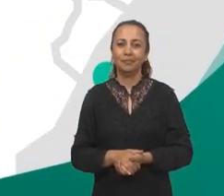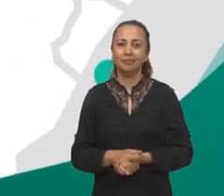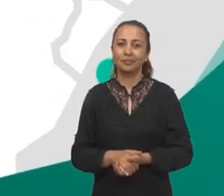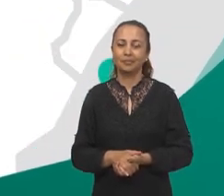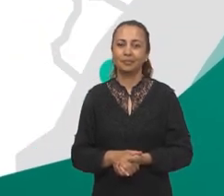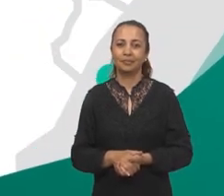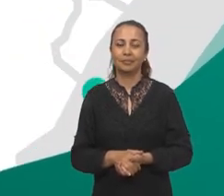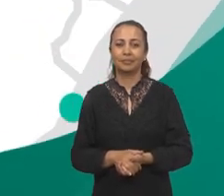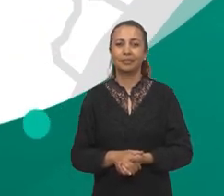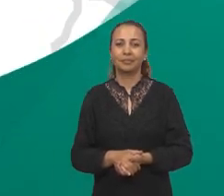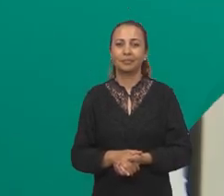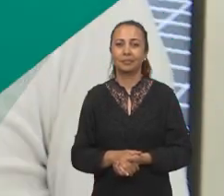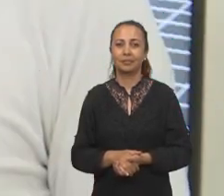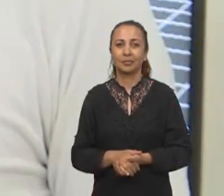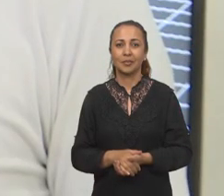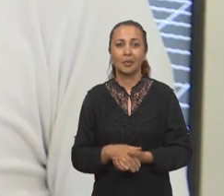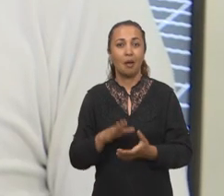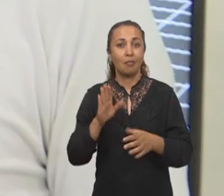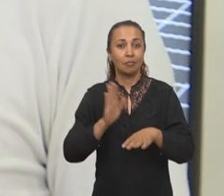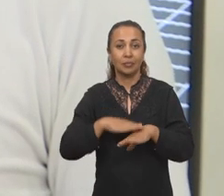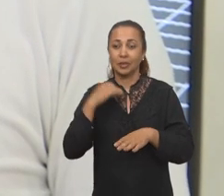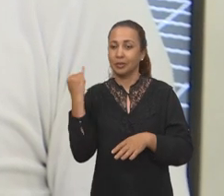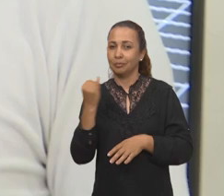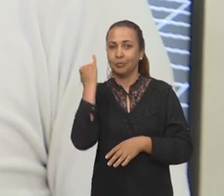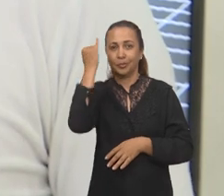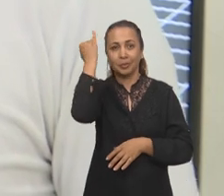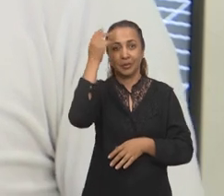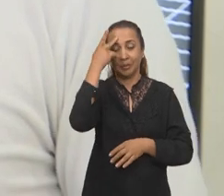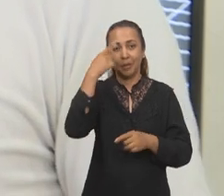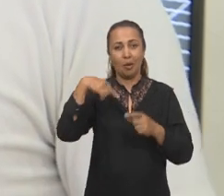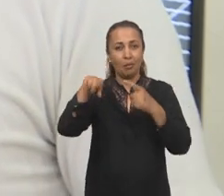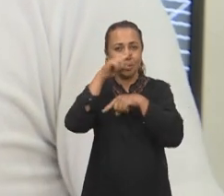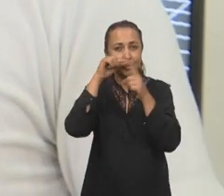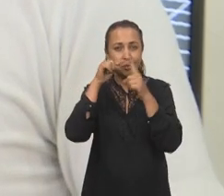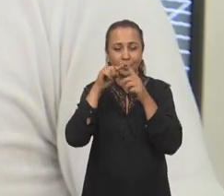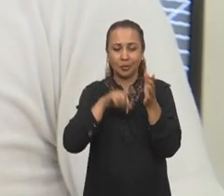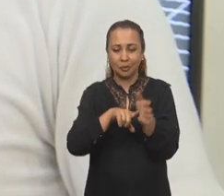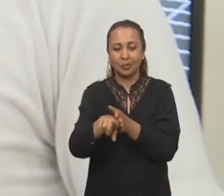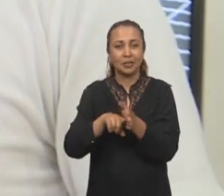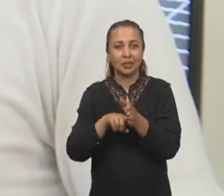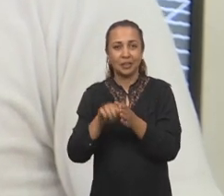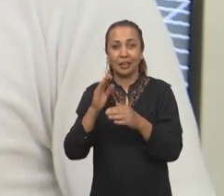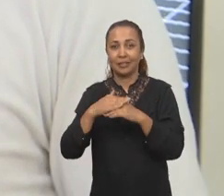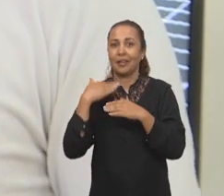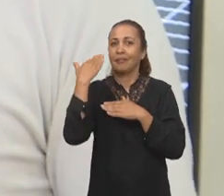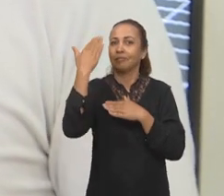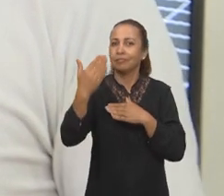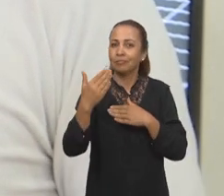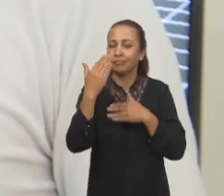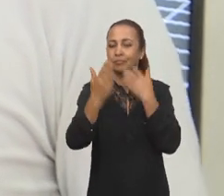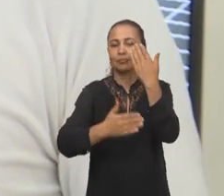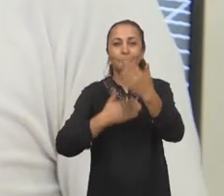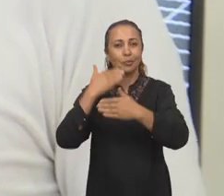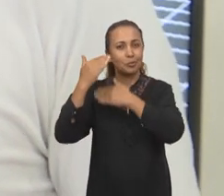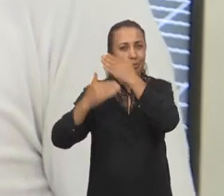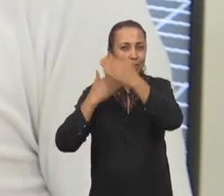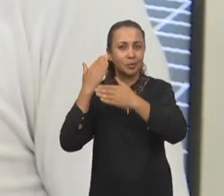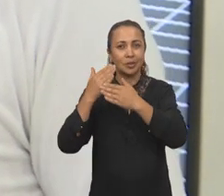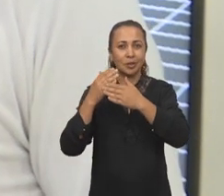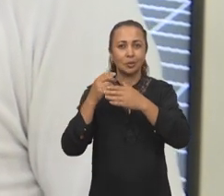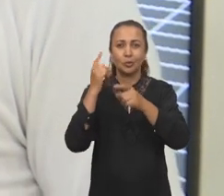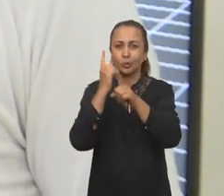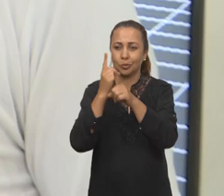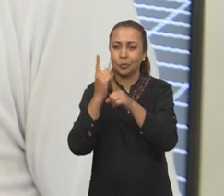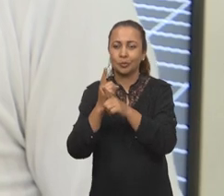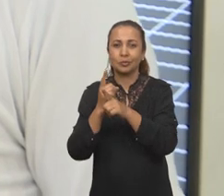o principal objetivo da pesquisa é através desse processo de recuperação